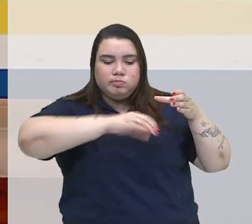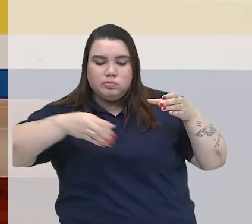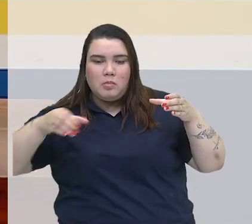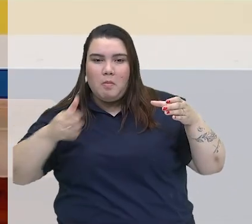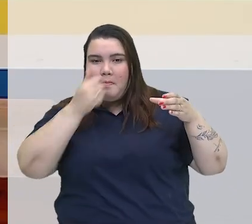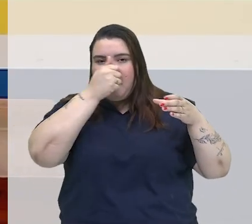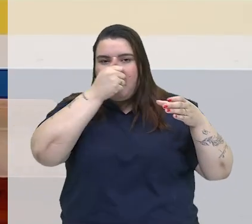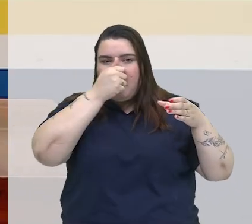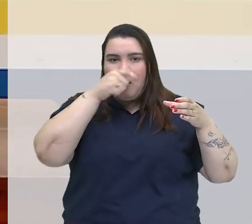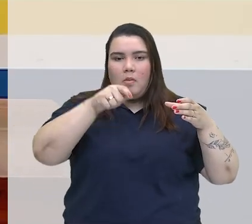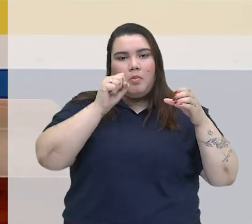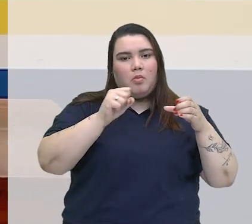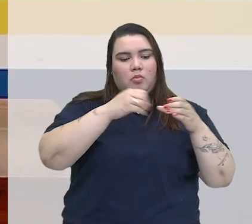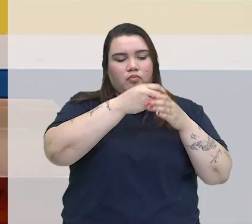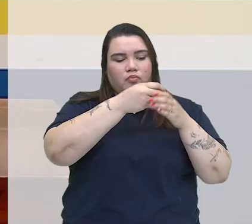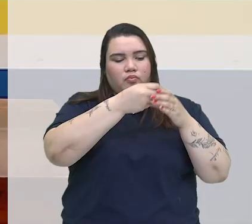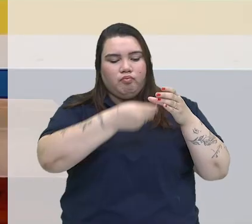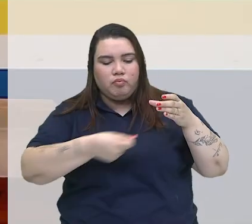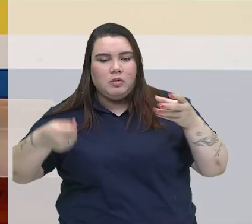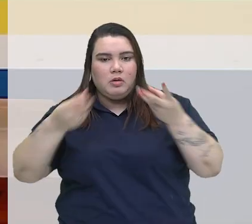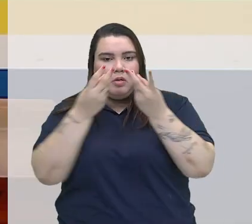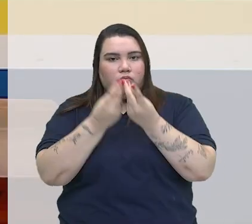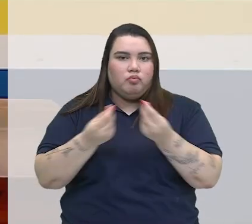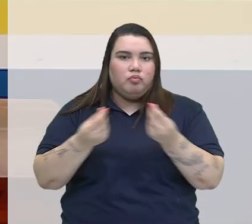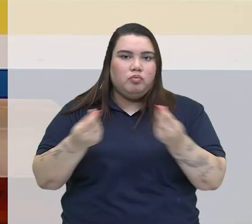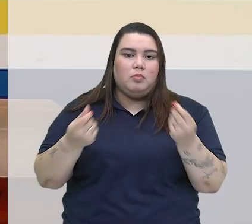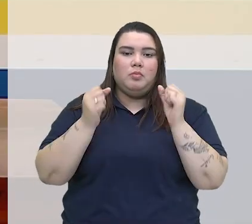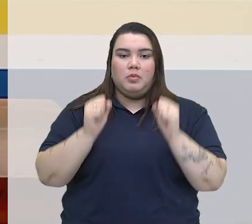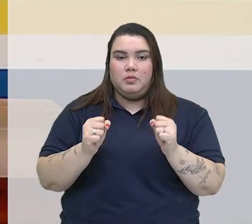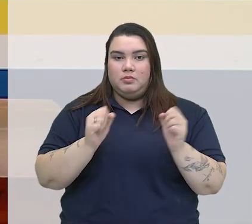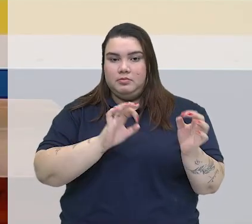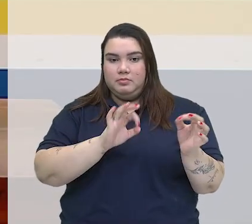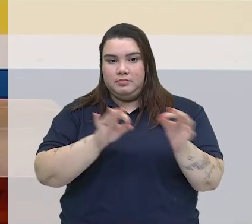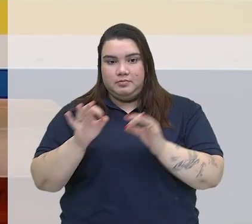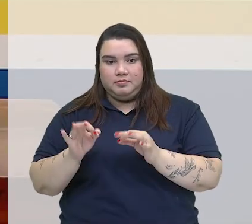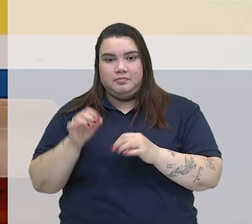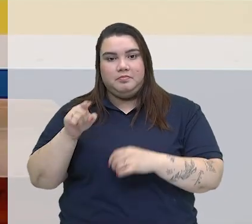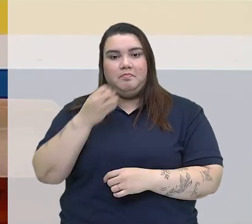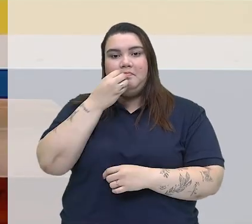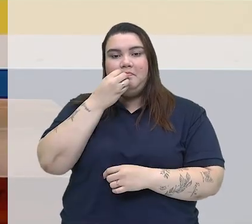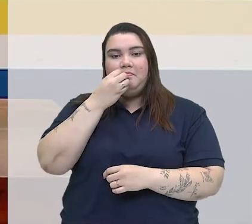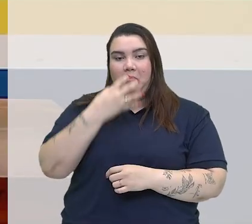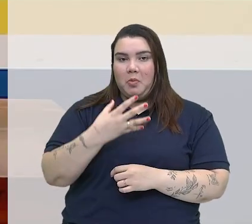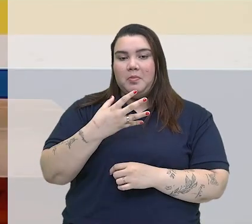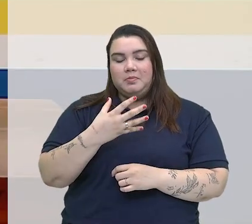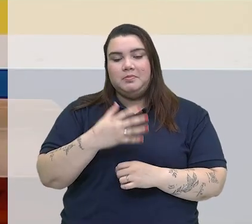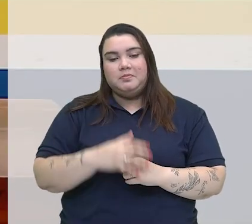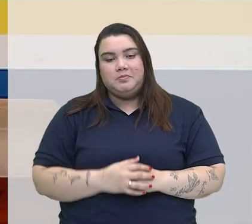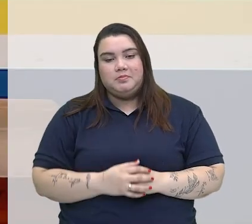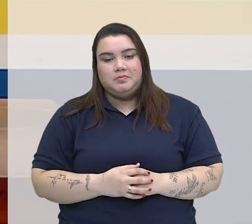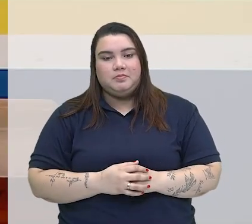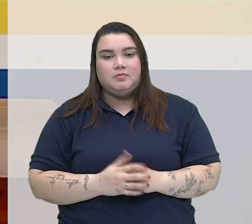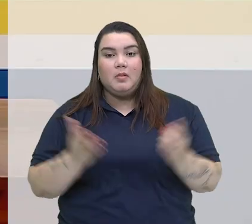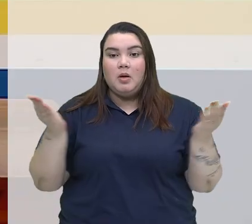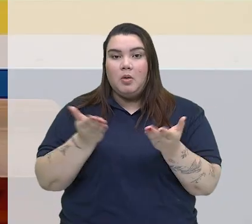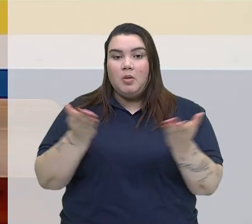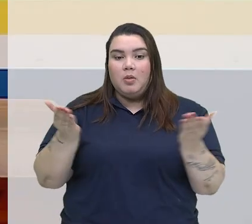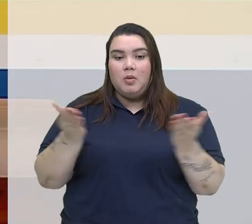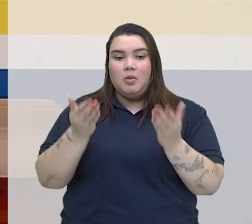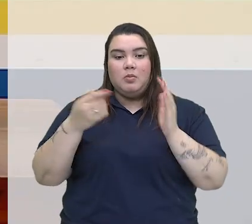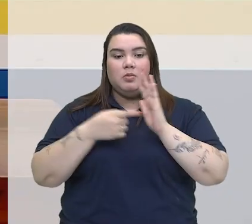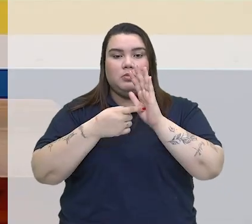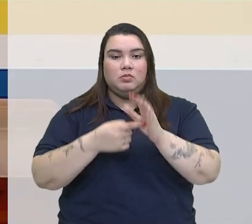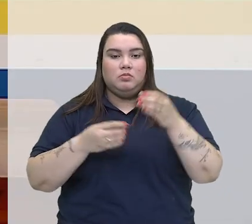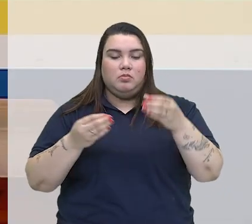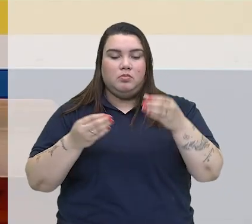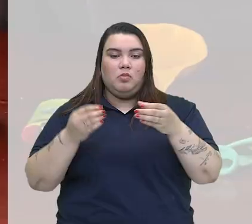coisa que você for utilizar. Pode ser pia, pode ser vaso, então é um ótimo desentupidor. Então agora nós vamos